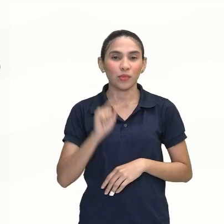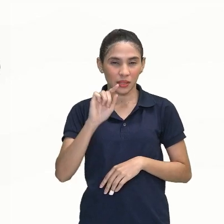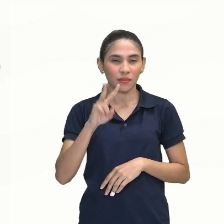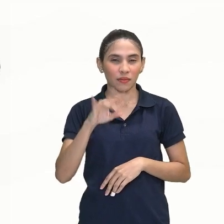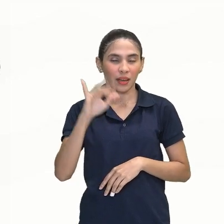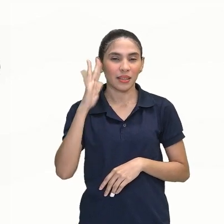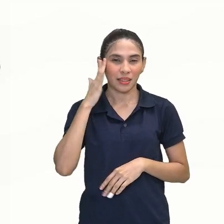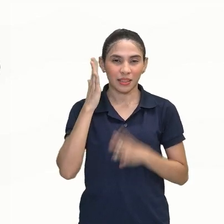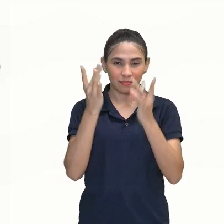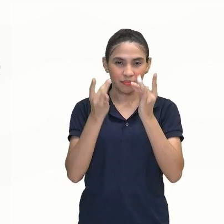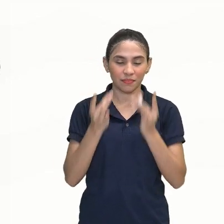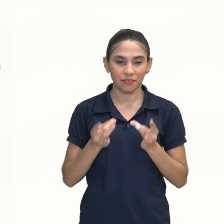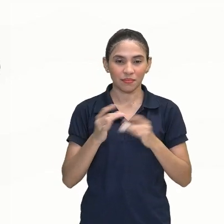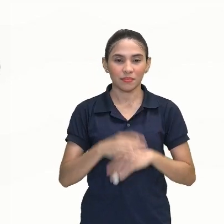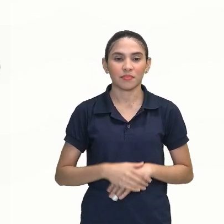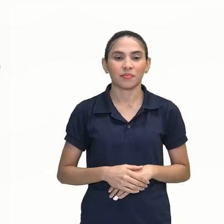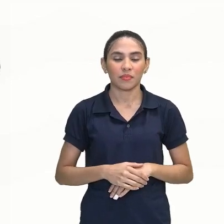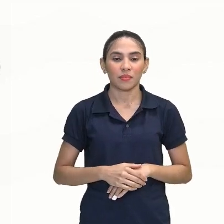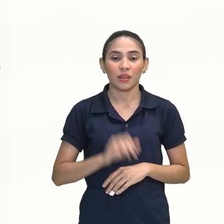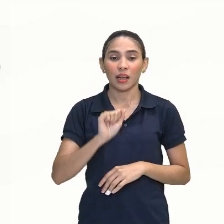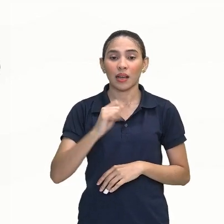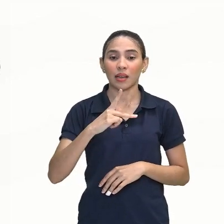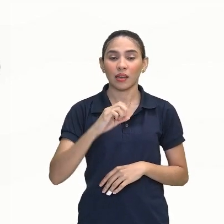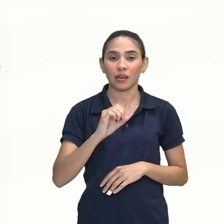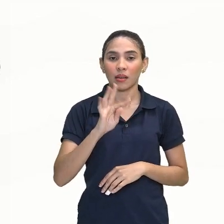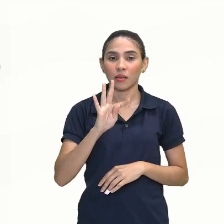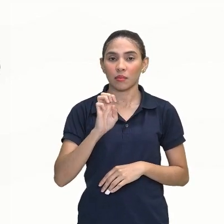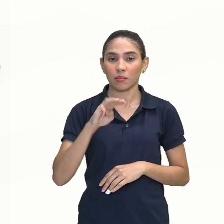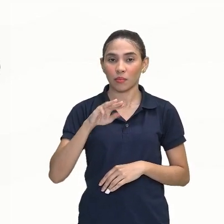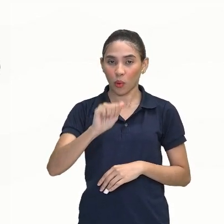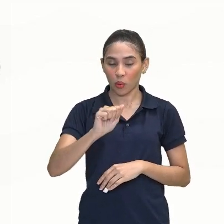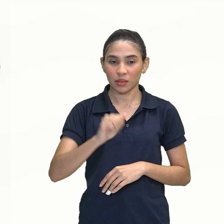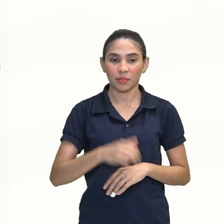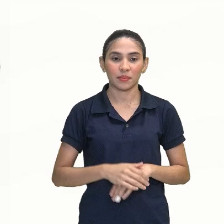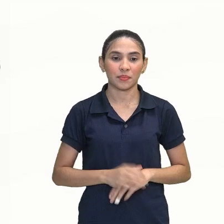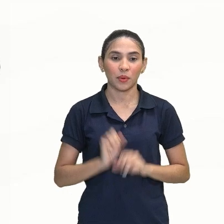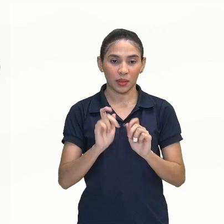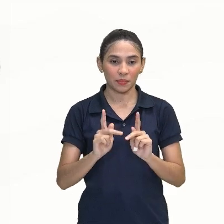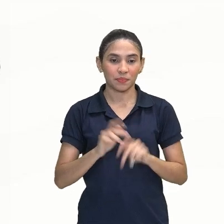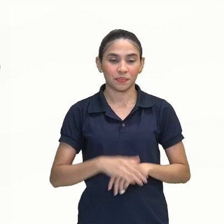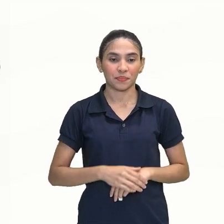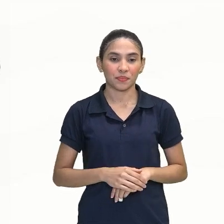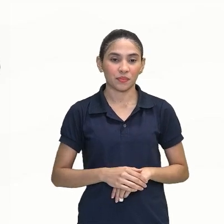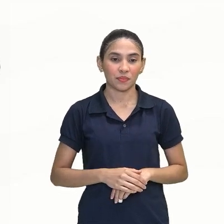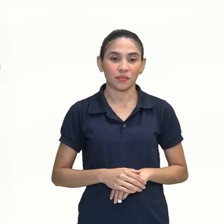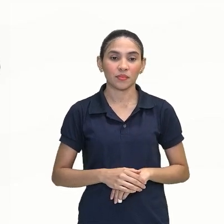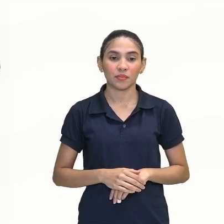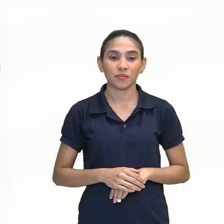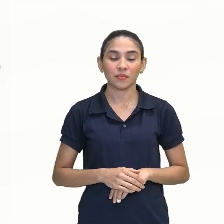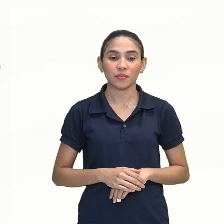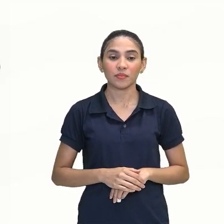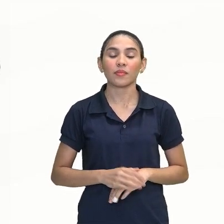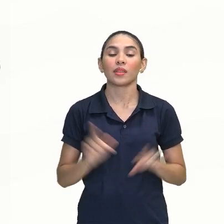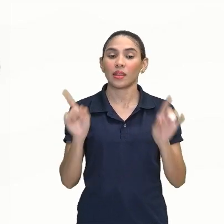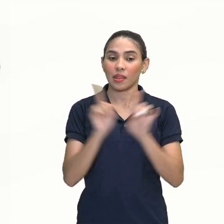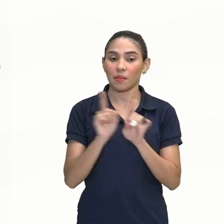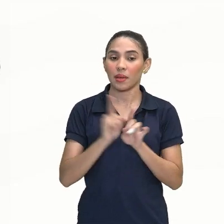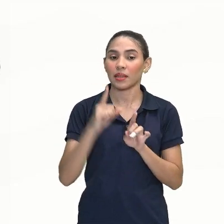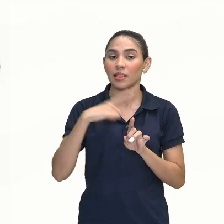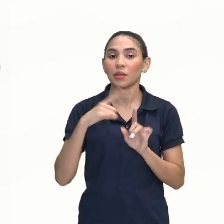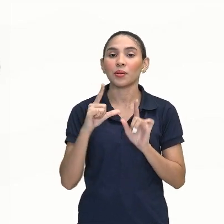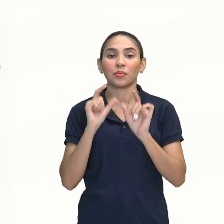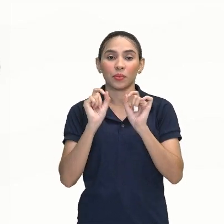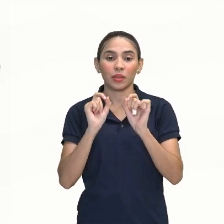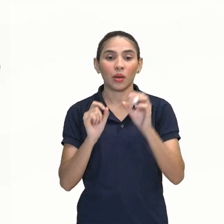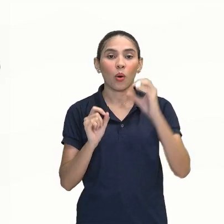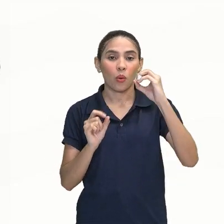entender benzinho aí onde é que fica situado o apótema aqui nas nossas figuras, tá? Nos nossos polígonos. Aqui nós temos